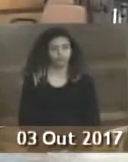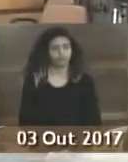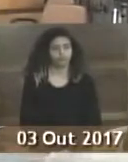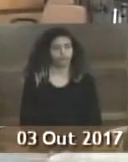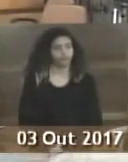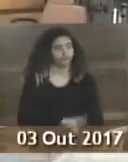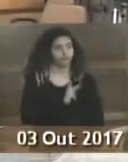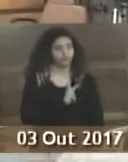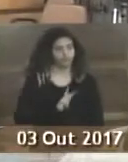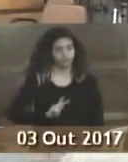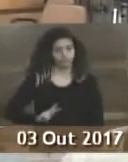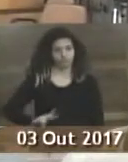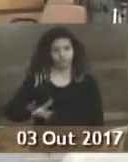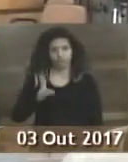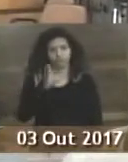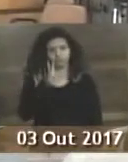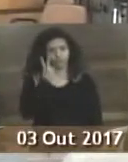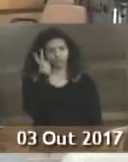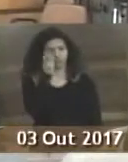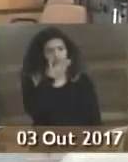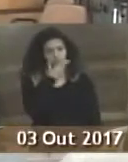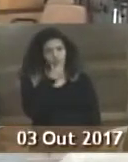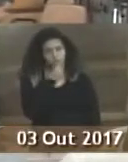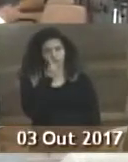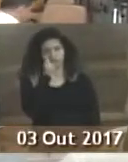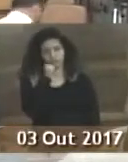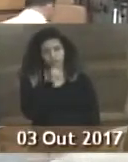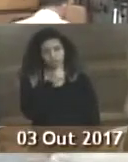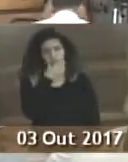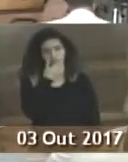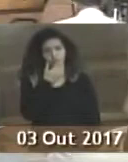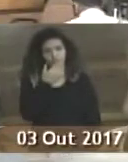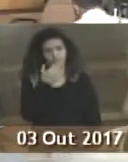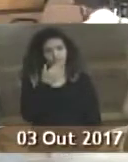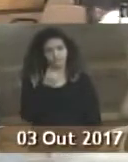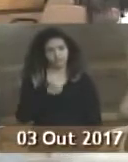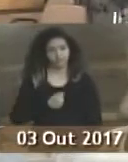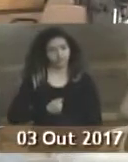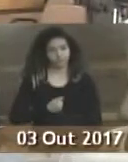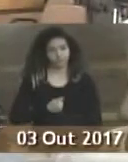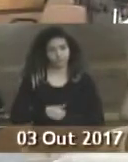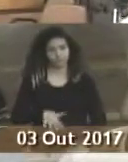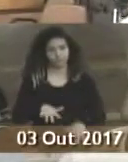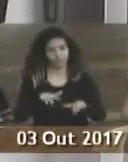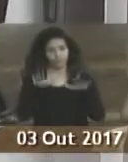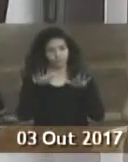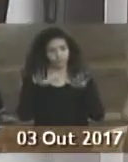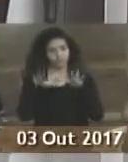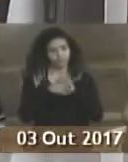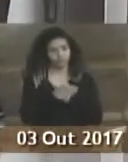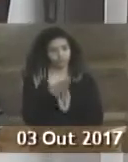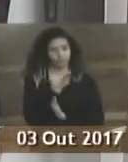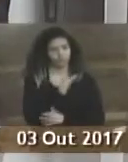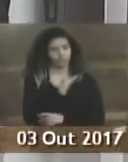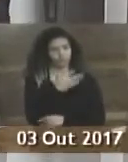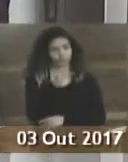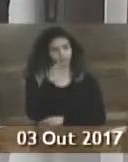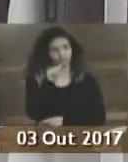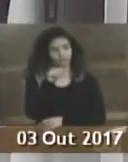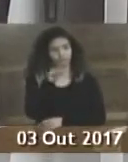Senhor presidente, senhores vereadores, vereadoras, prensa presente, plenária presente, meu amigo ali